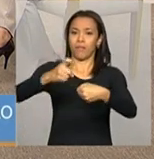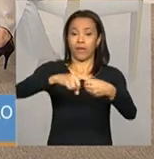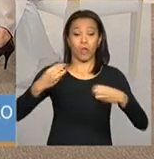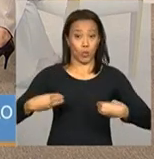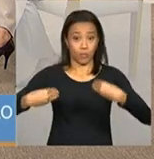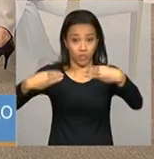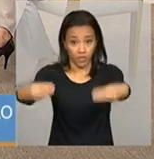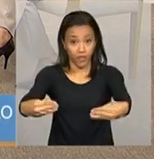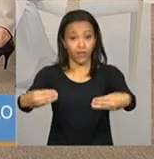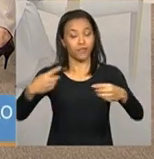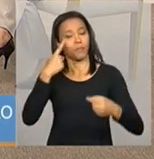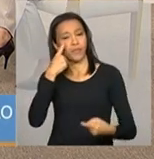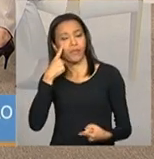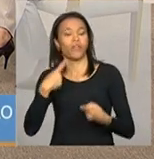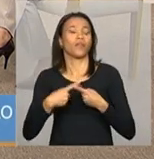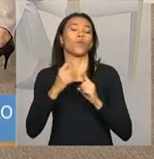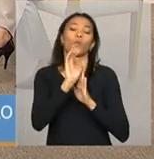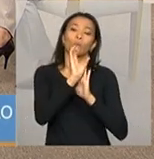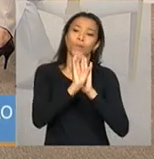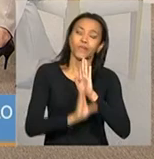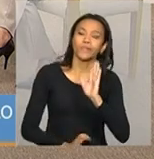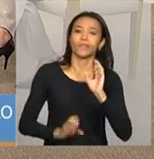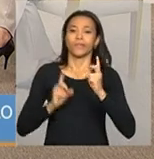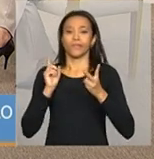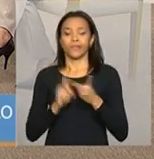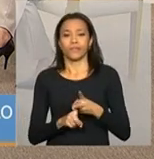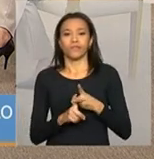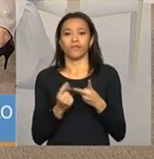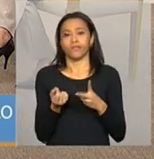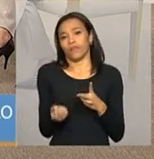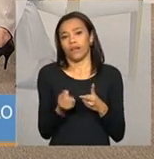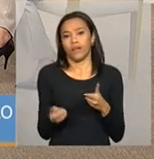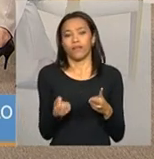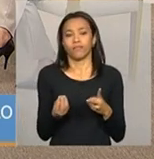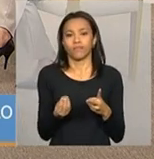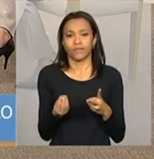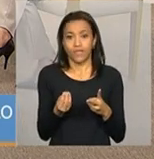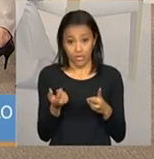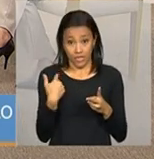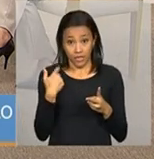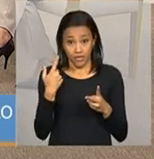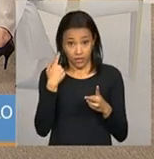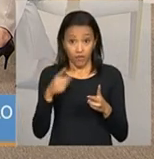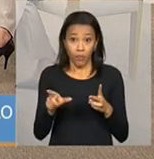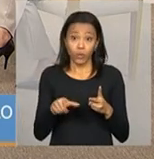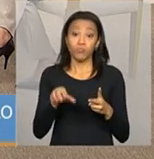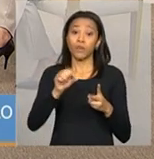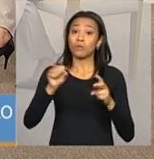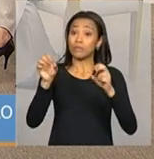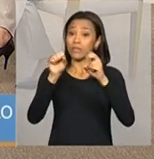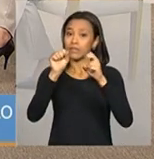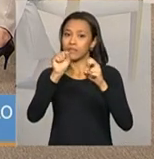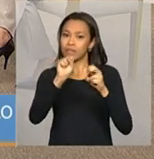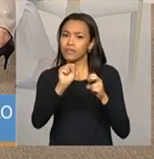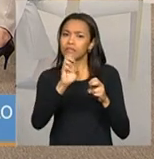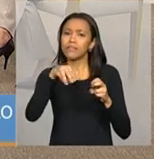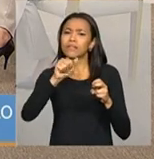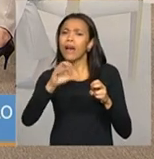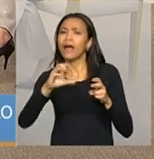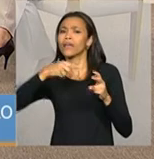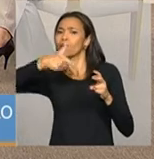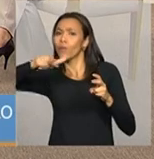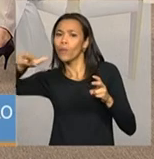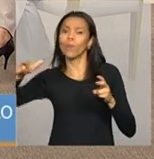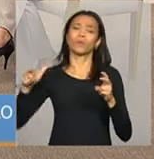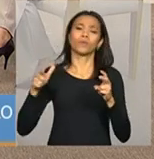questões curriculares, questão de disponibilização por meio dos sistemas nacionais de aprendizagem, também vagas que atendam